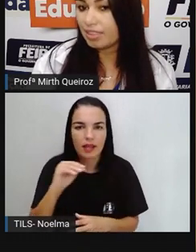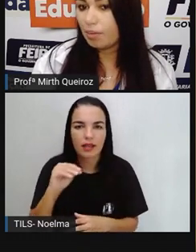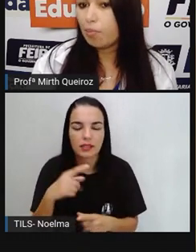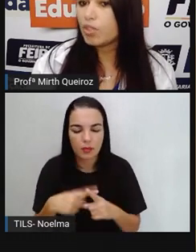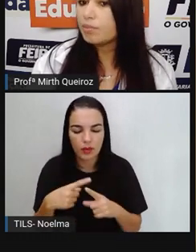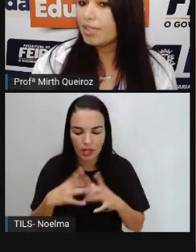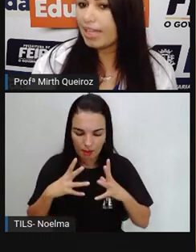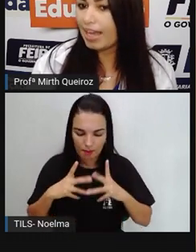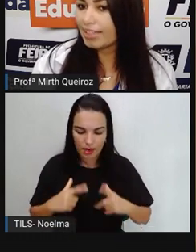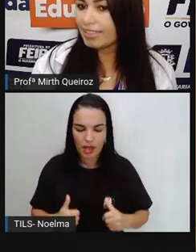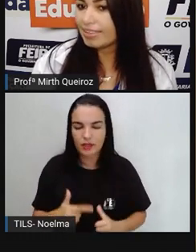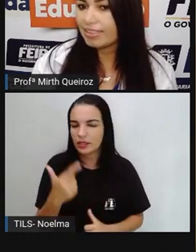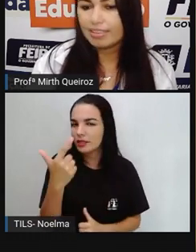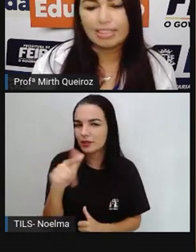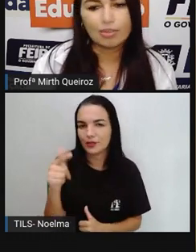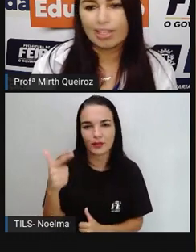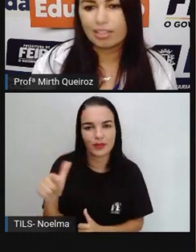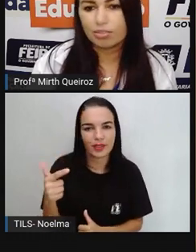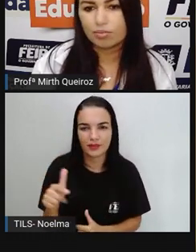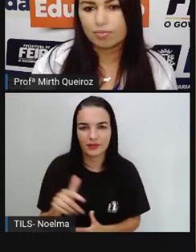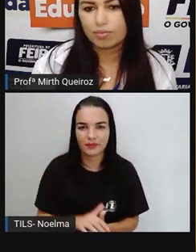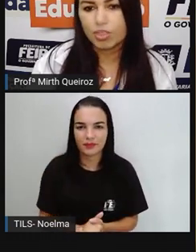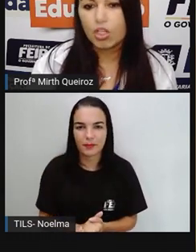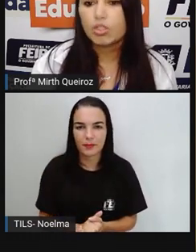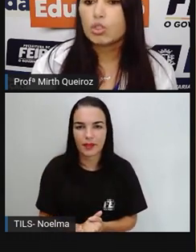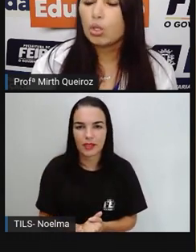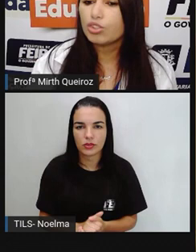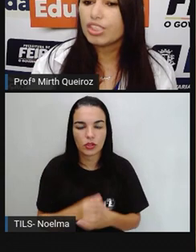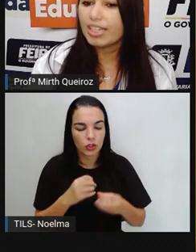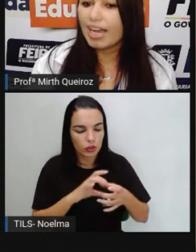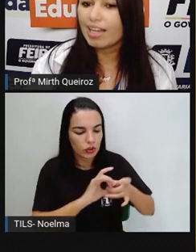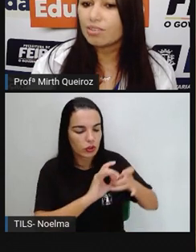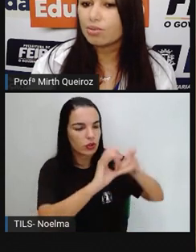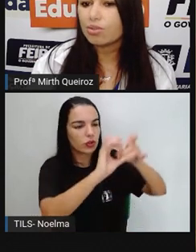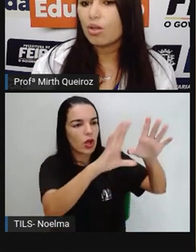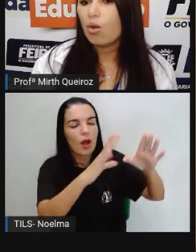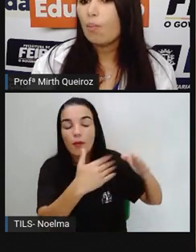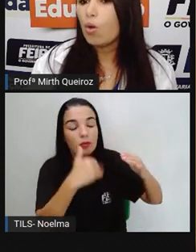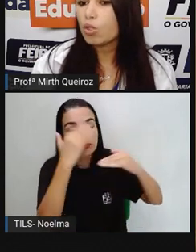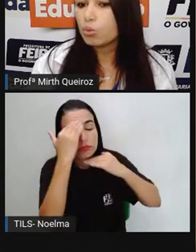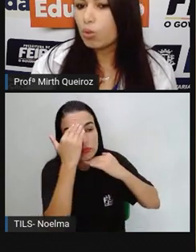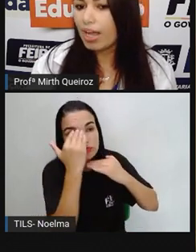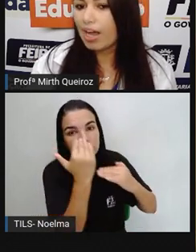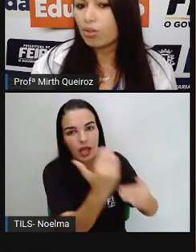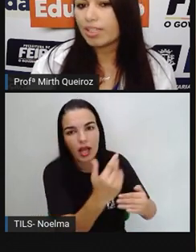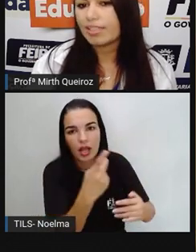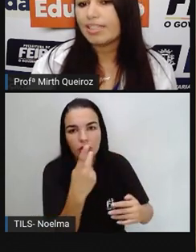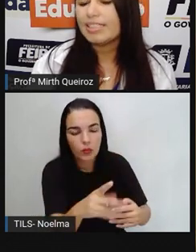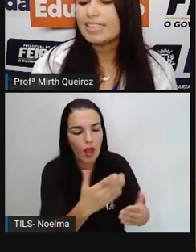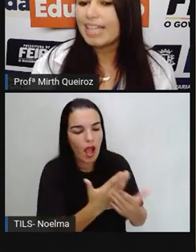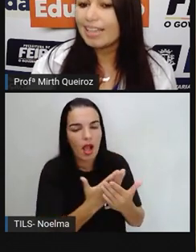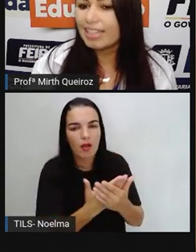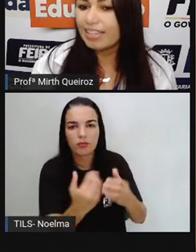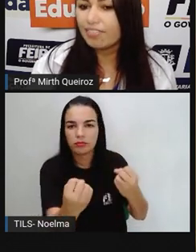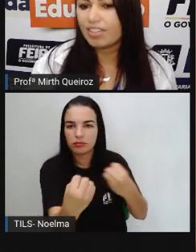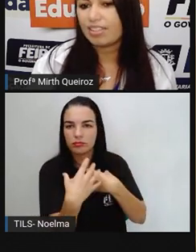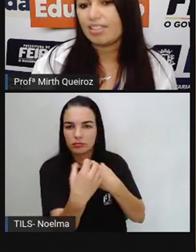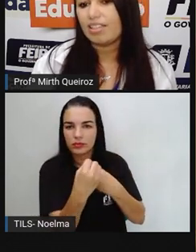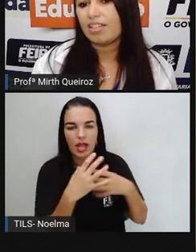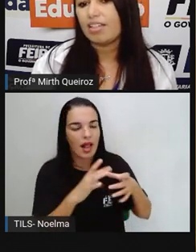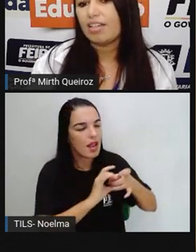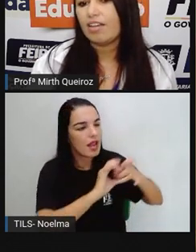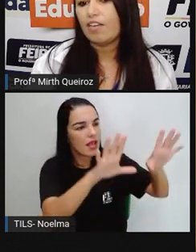balelas, pois milagres não há, não. Sou-te grato por tua aula, está